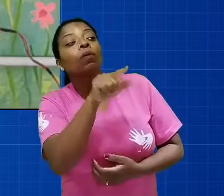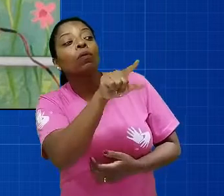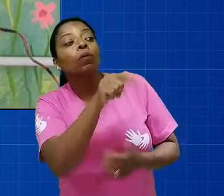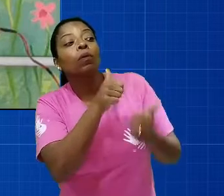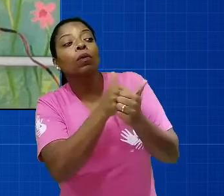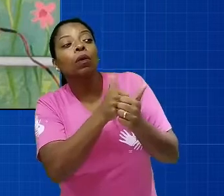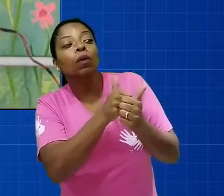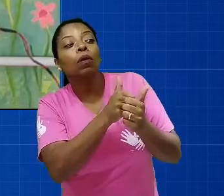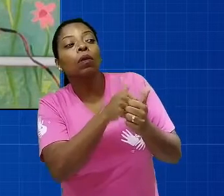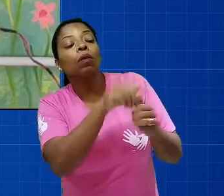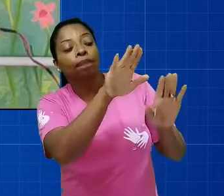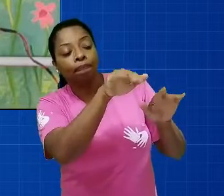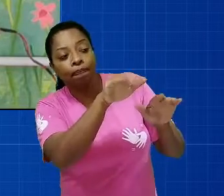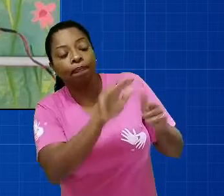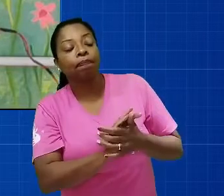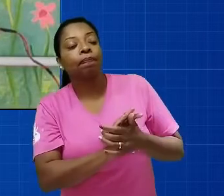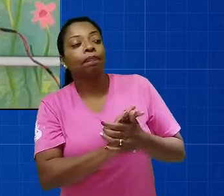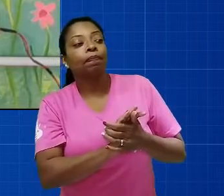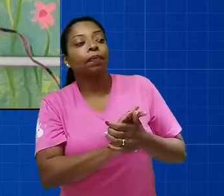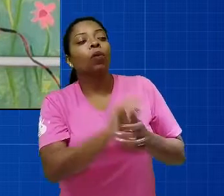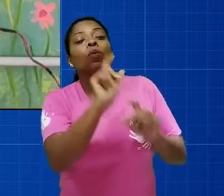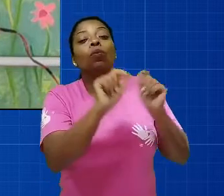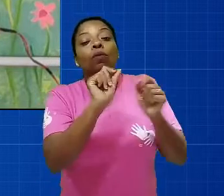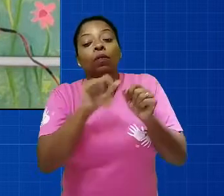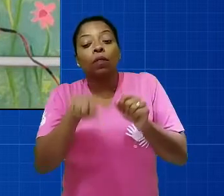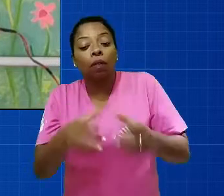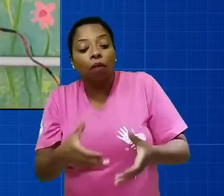discípulo. E ele respondeu: